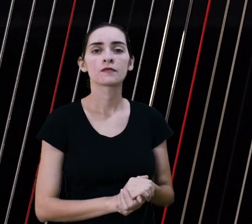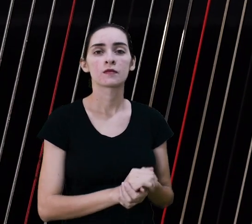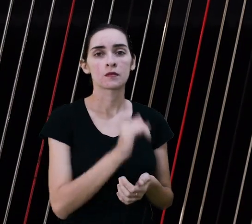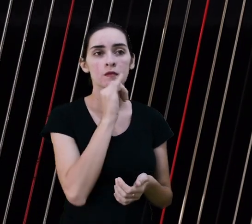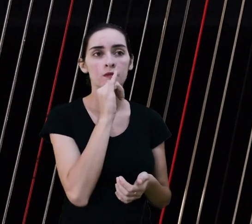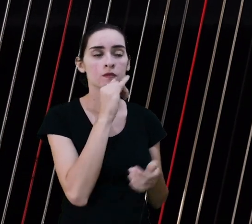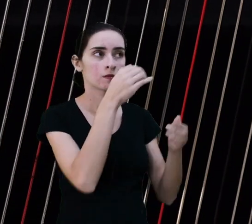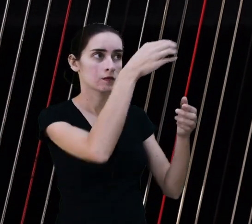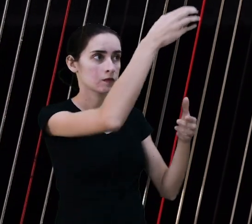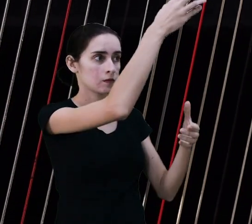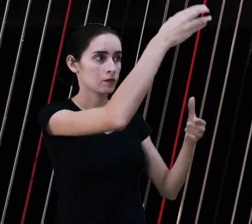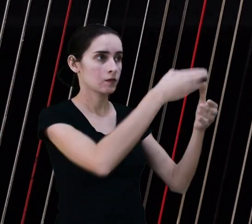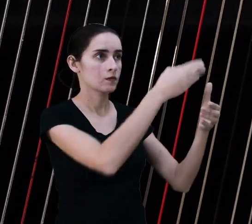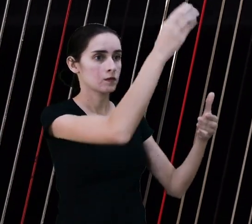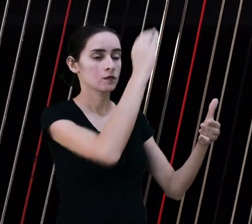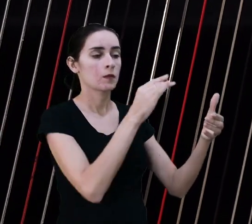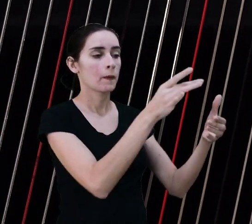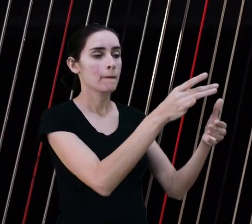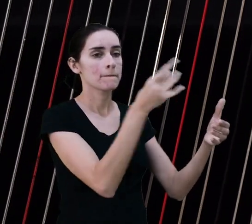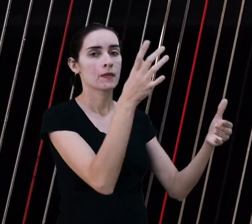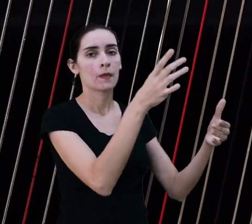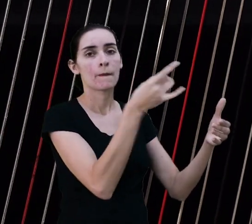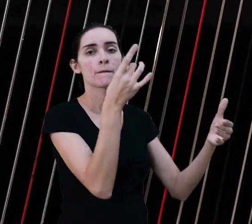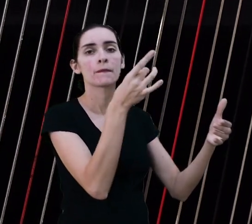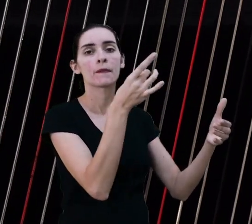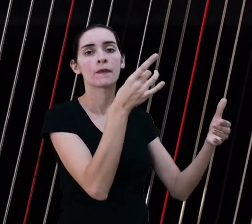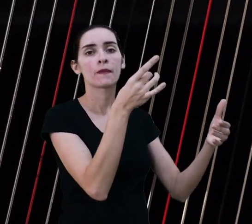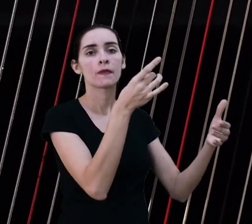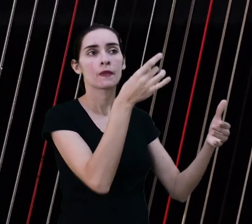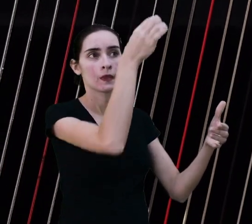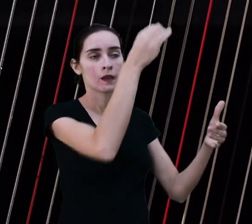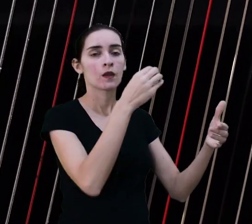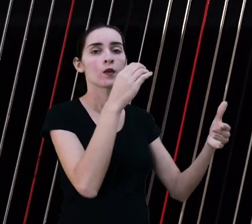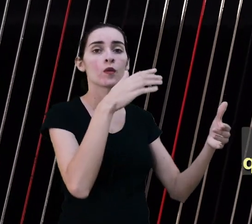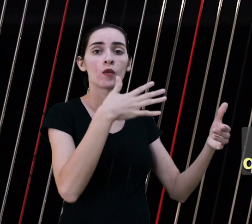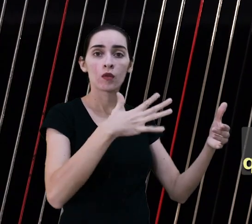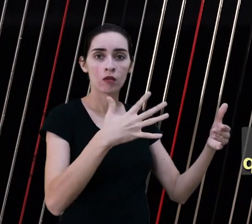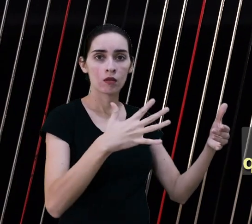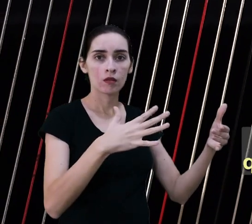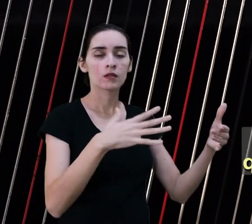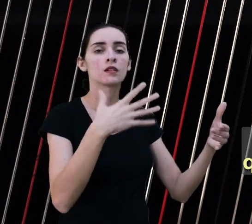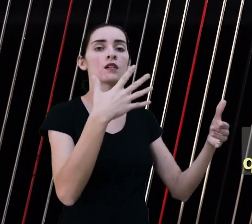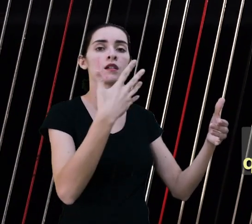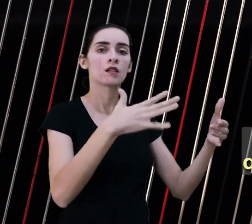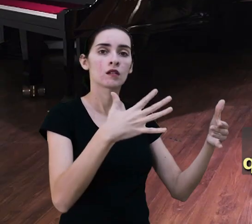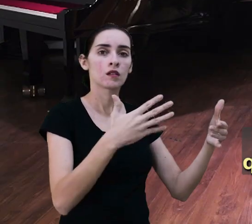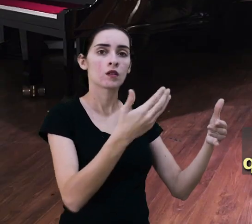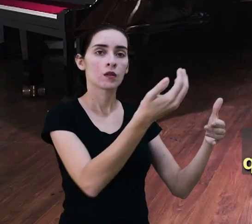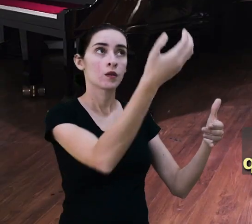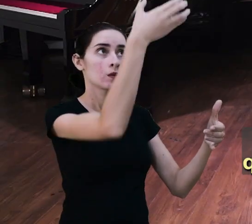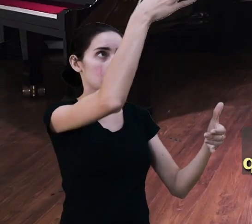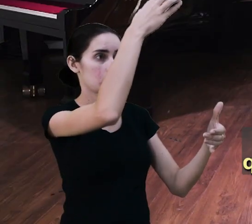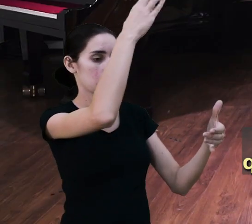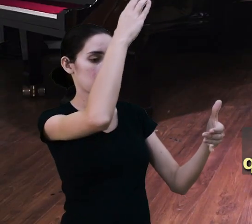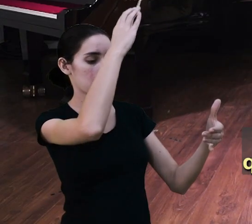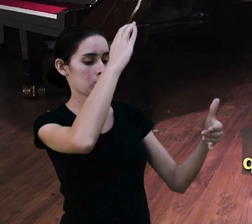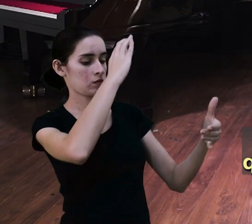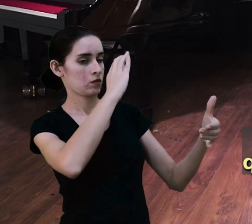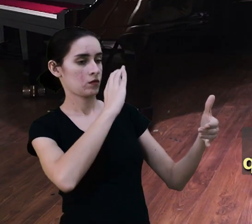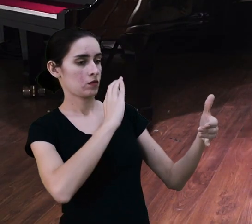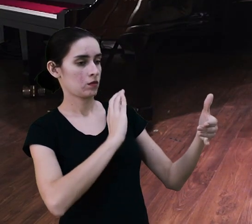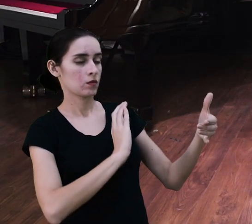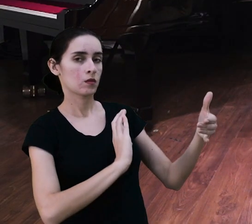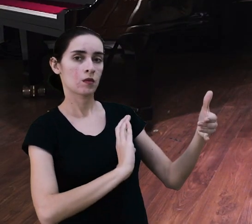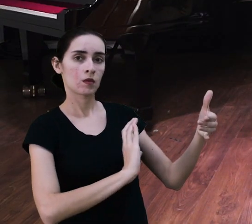a corda, ela vai vibrar, e essa vibração vai passar pela caixa harmônica, que é esse corpo todo grande